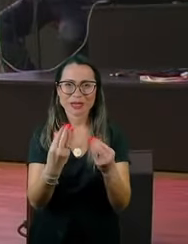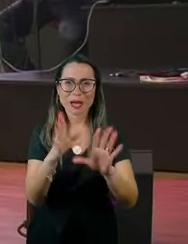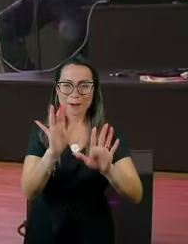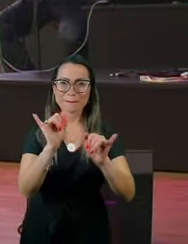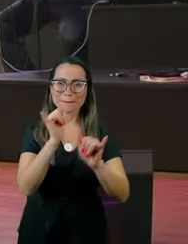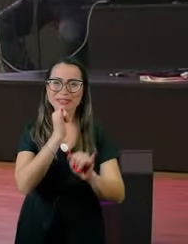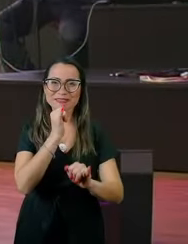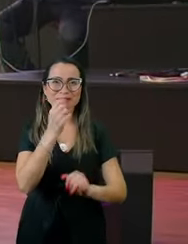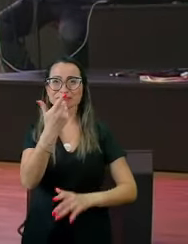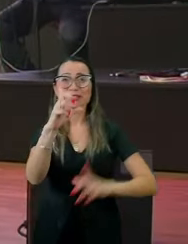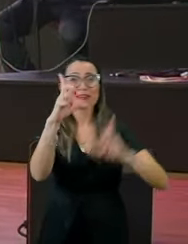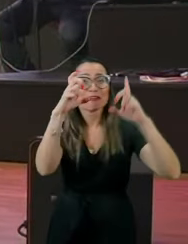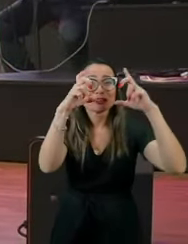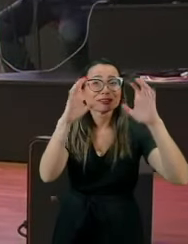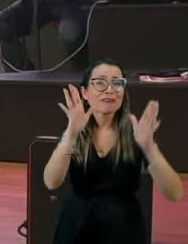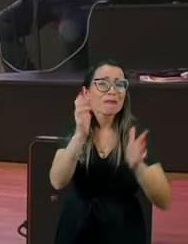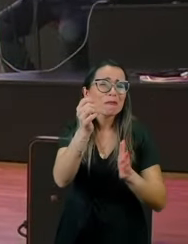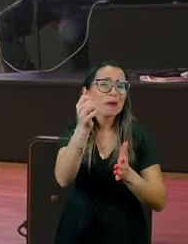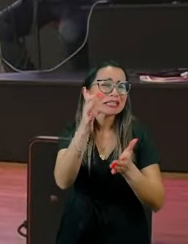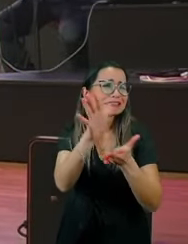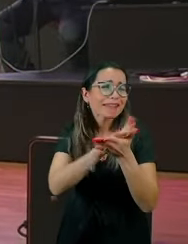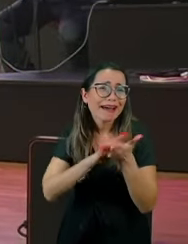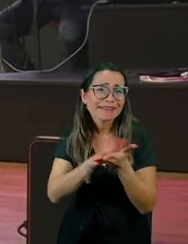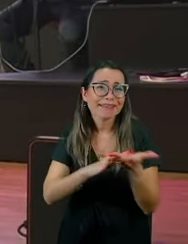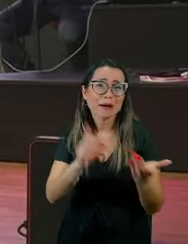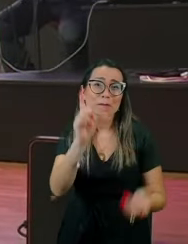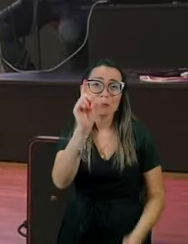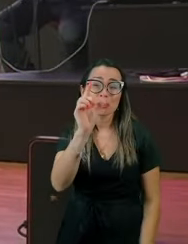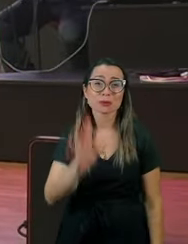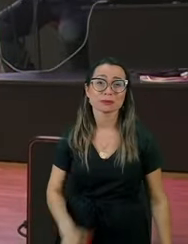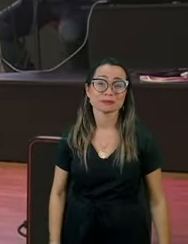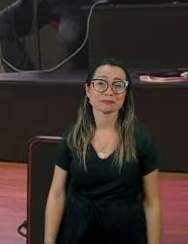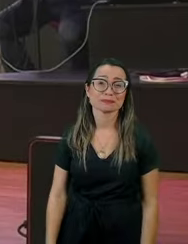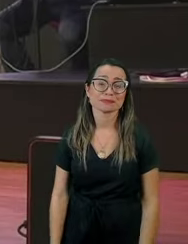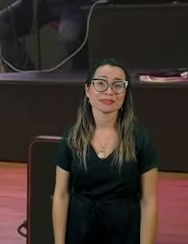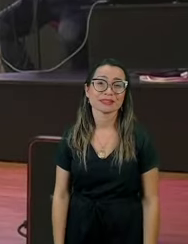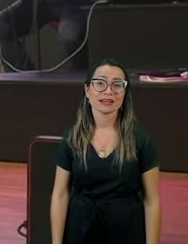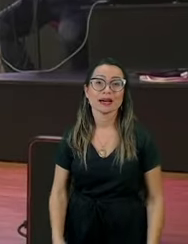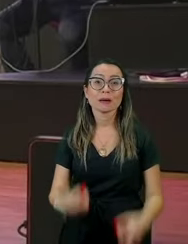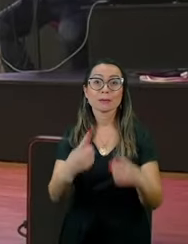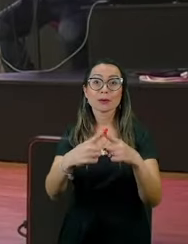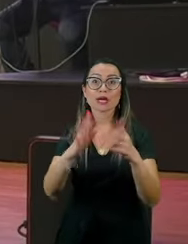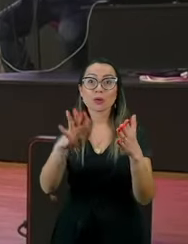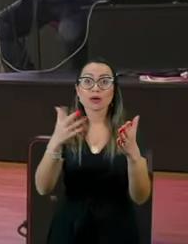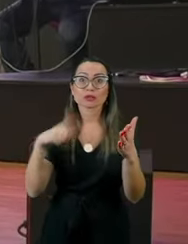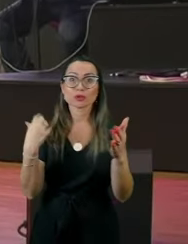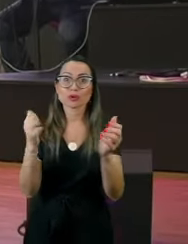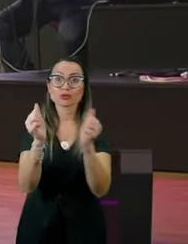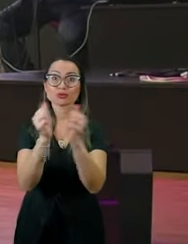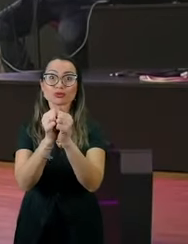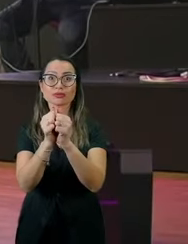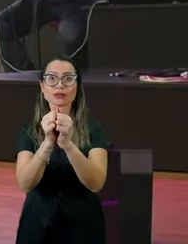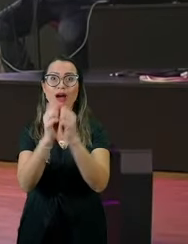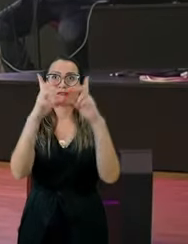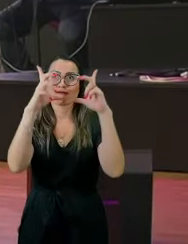Esses dias eu fui querer... É homenagear uma amiga, a gente não tinha mais fotos novas. Porque a gente, quando está junto, a gente não pensa em bater